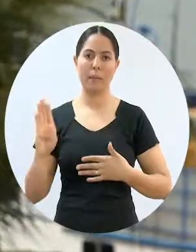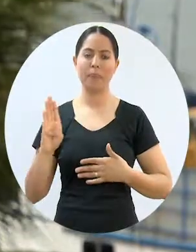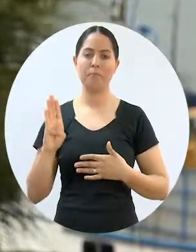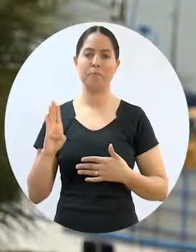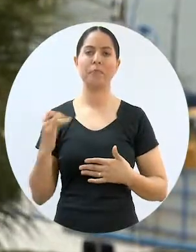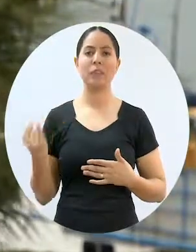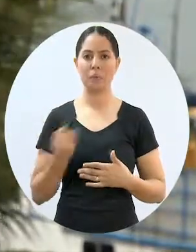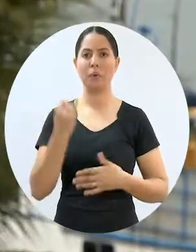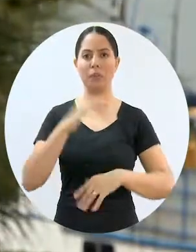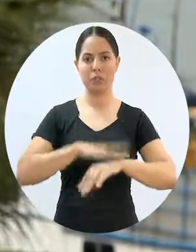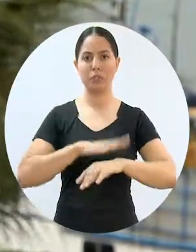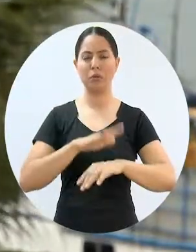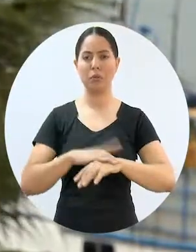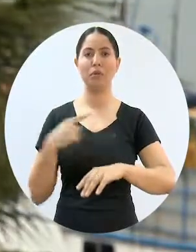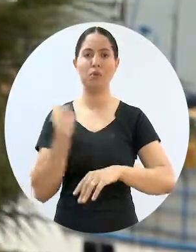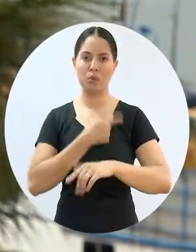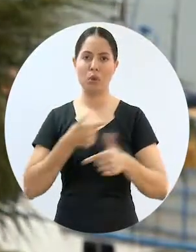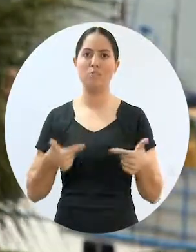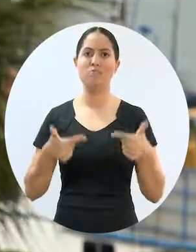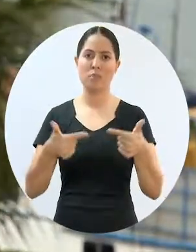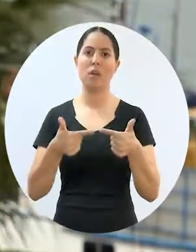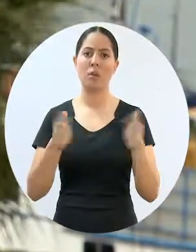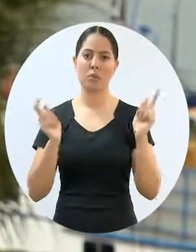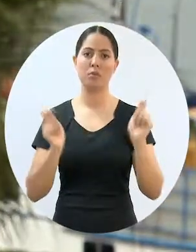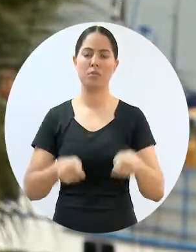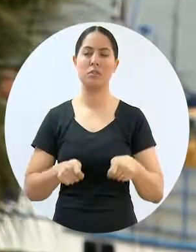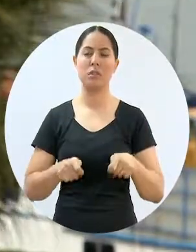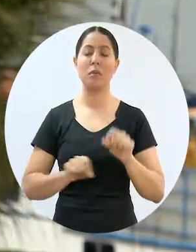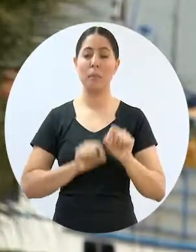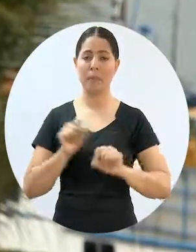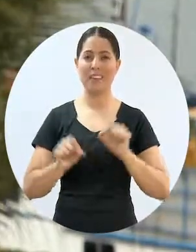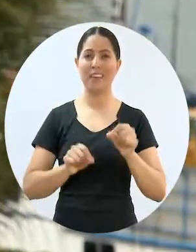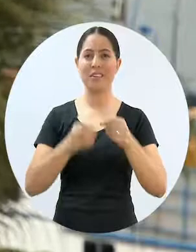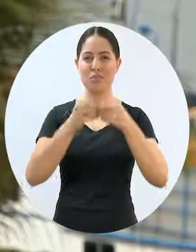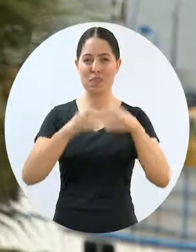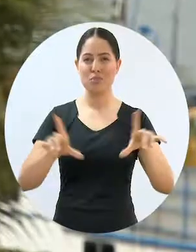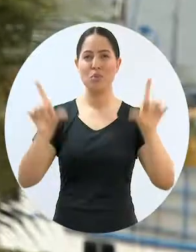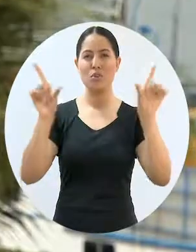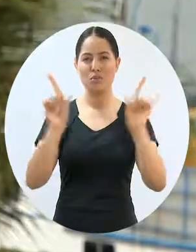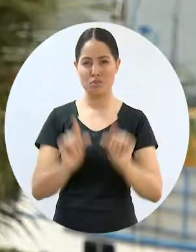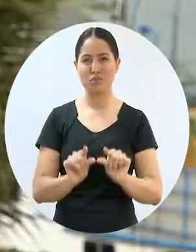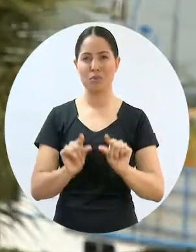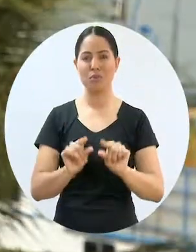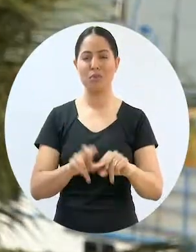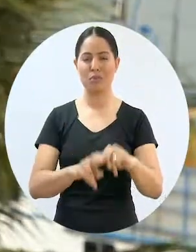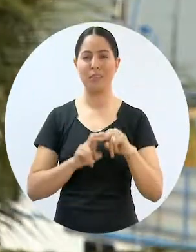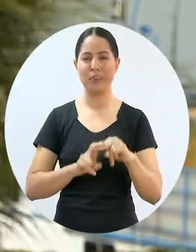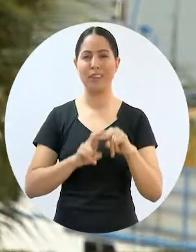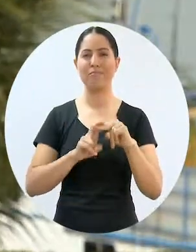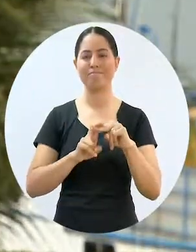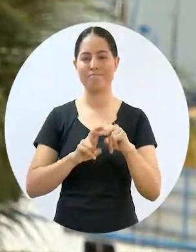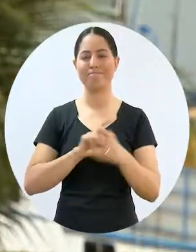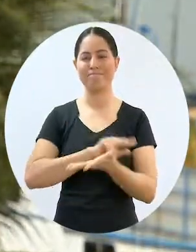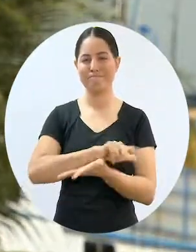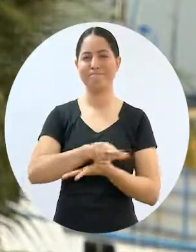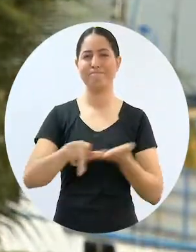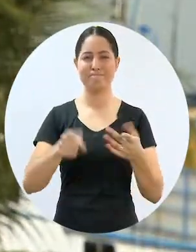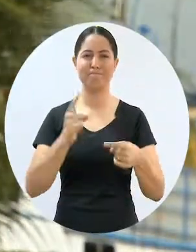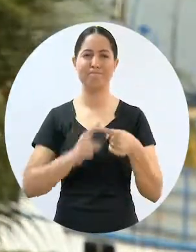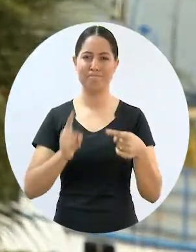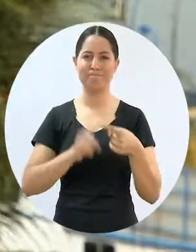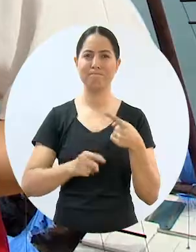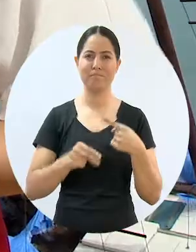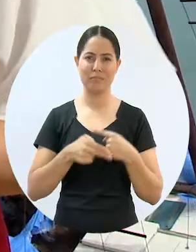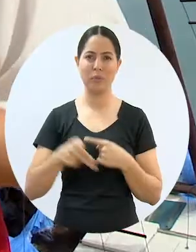Brasil. Neste momento é a nossa contribuição para mitigar os impactos desse terrível desastre que nos acometeu